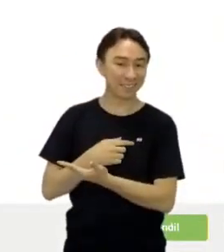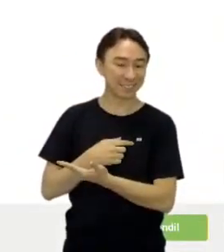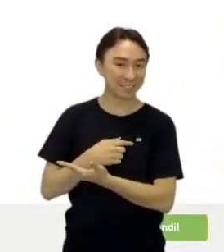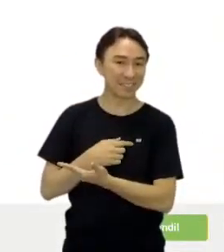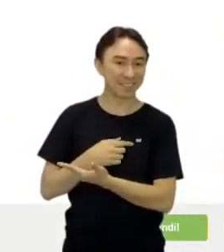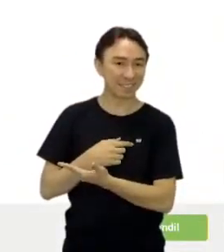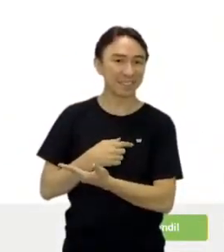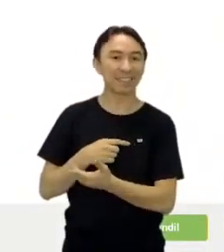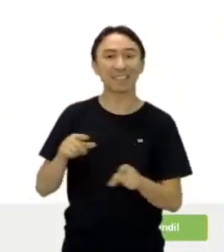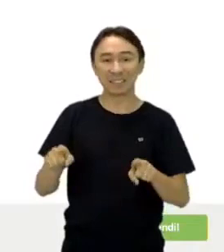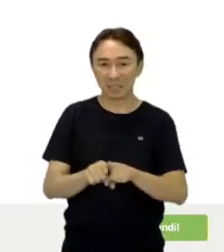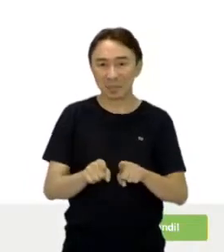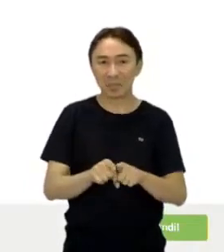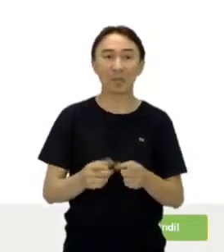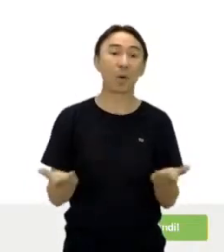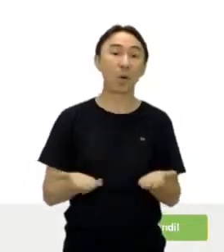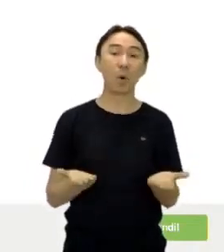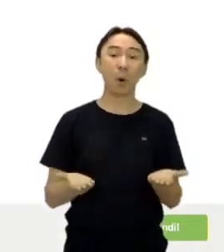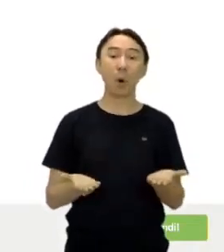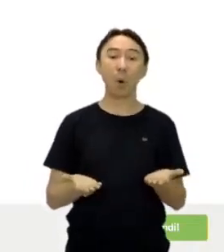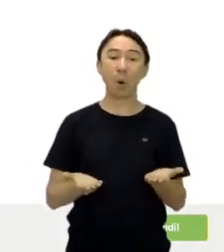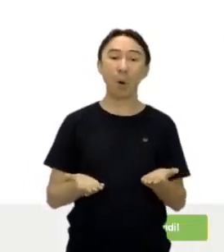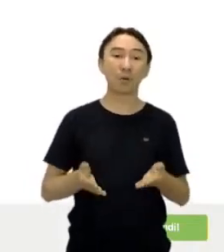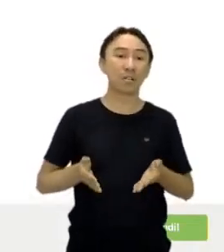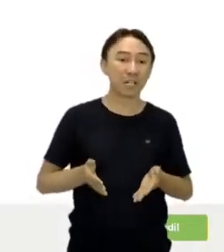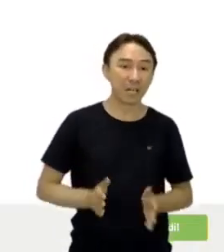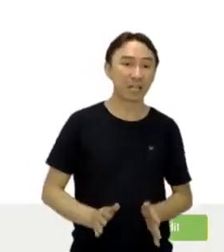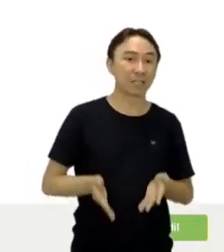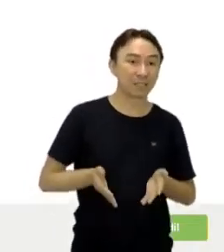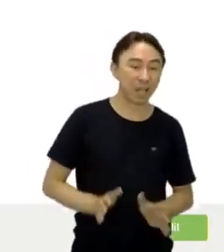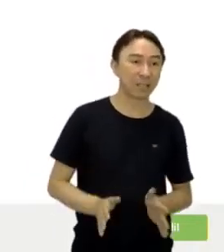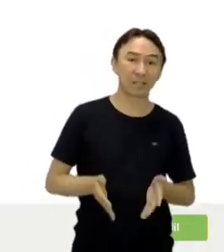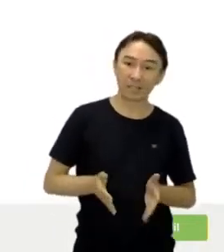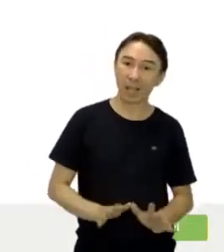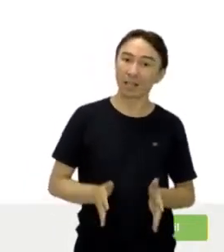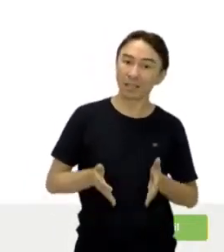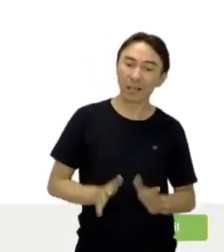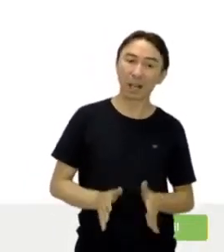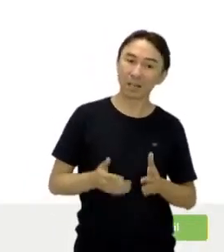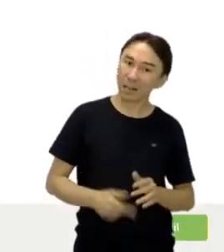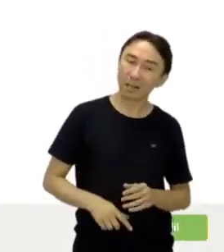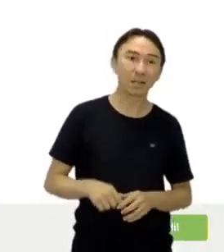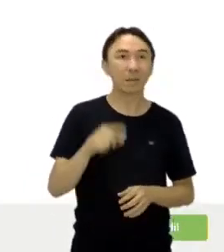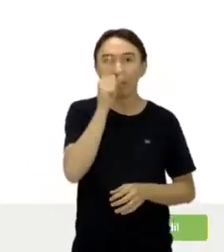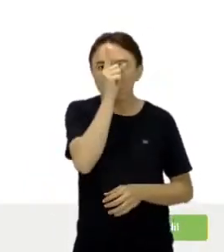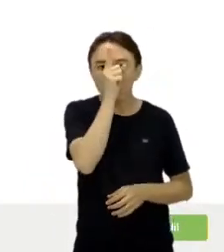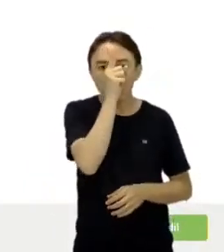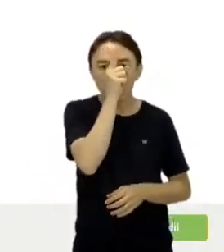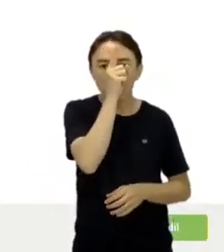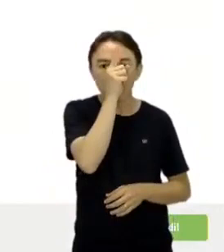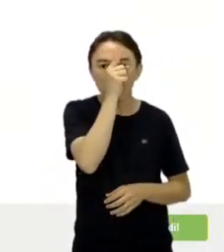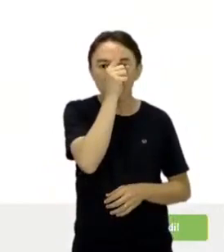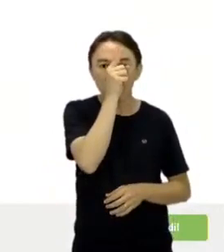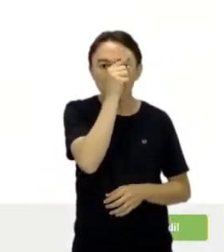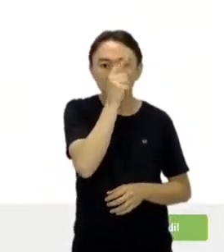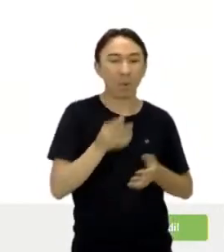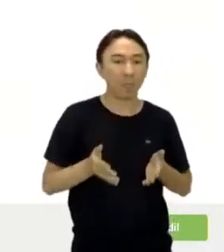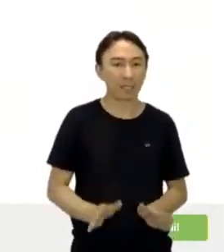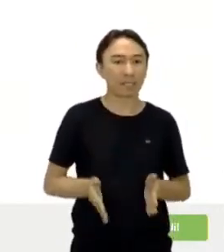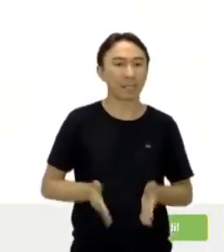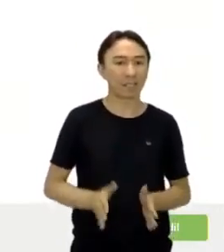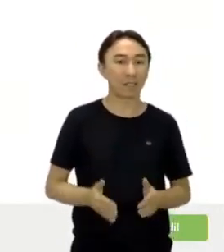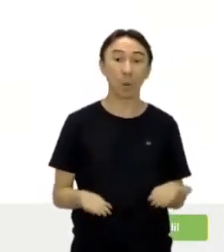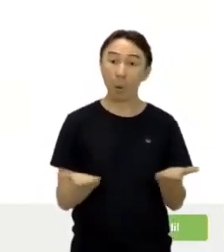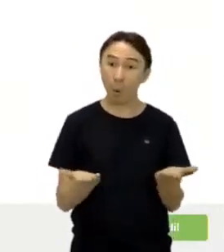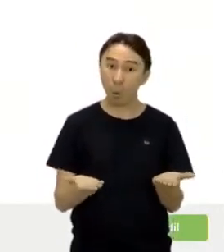modificando, que as pessoas nascem aí, né, a cada segundo praticamente, são mais aí de 166 mil nascimentos só hoje,